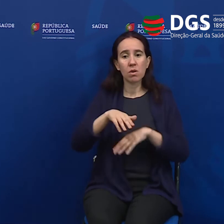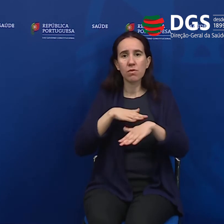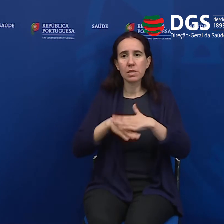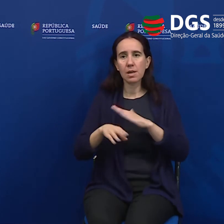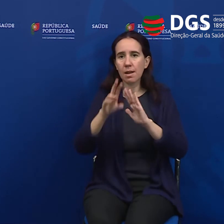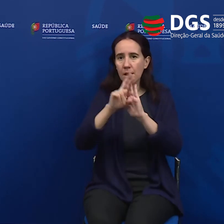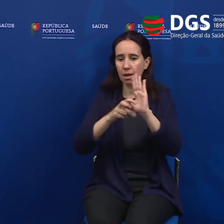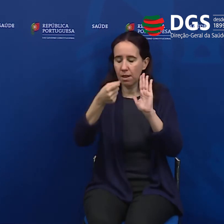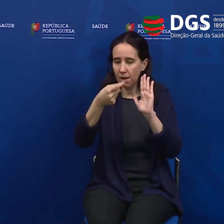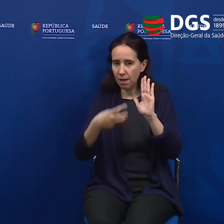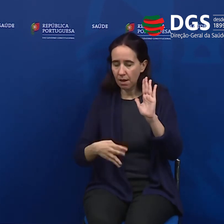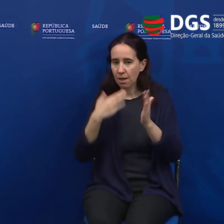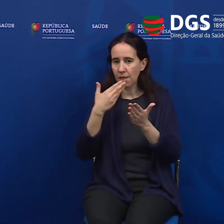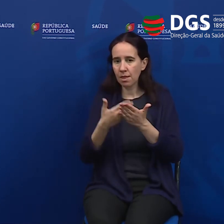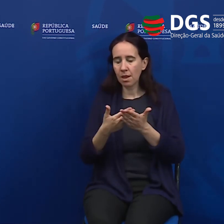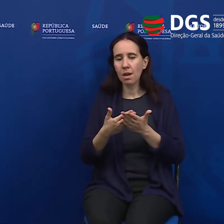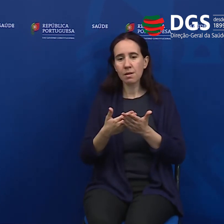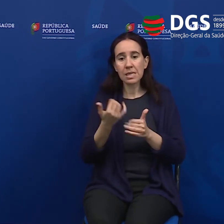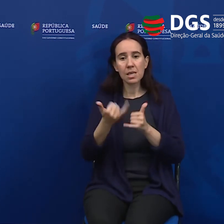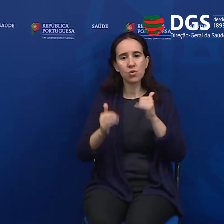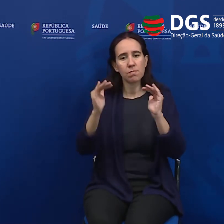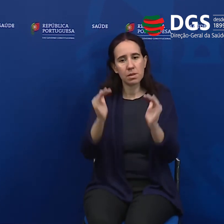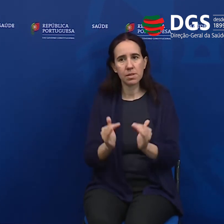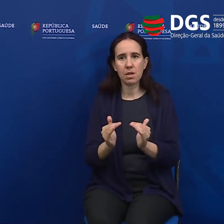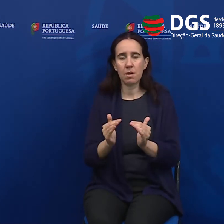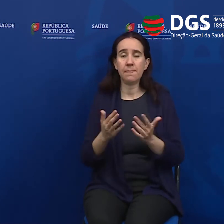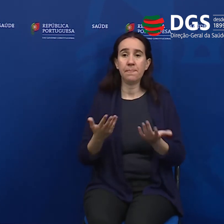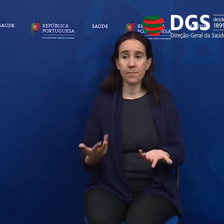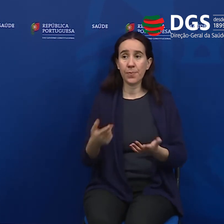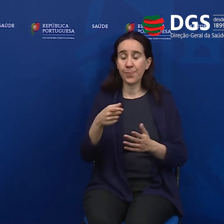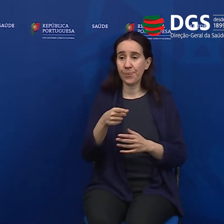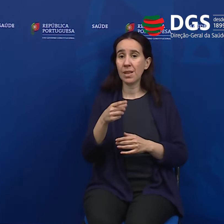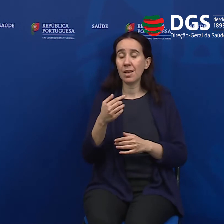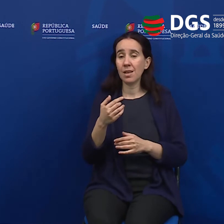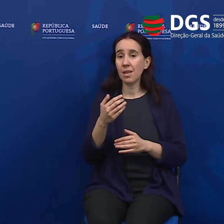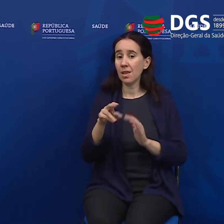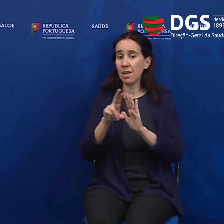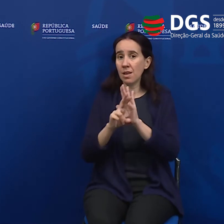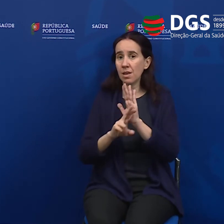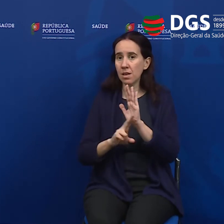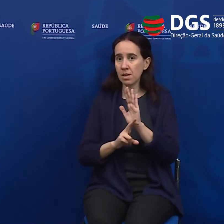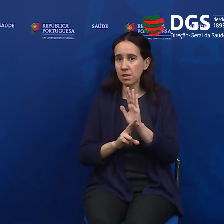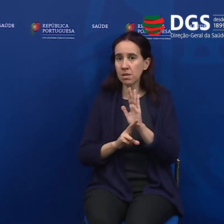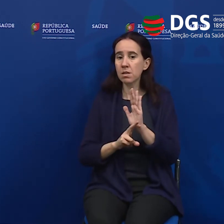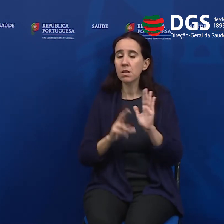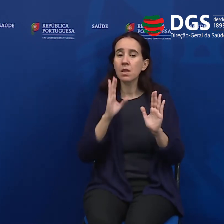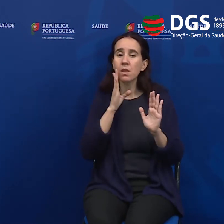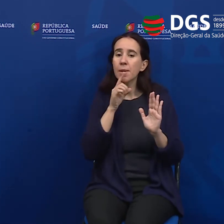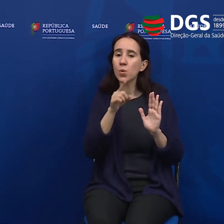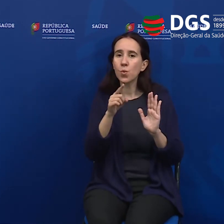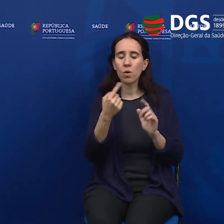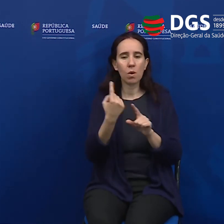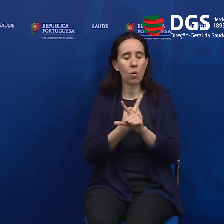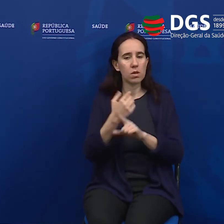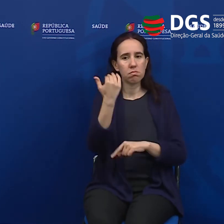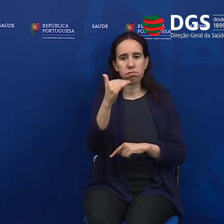de regras para minimizar o risco. E, portanto, essas regras são dependentes de várias